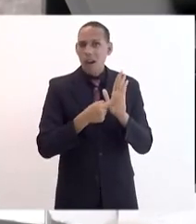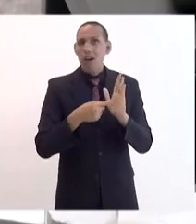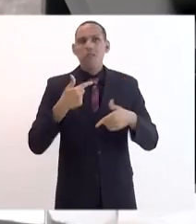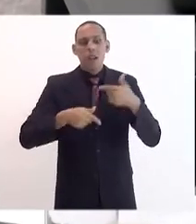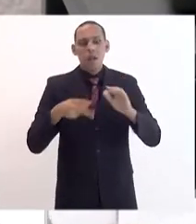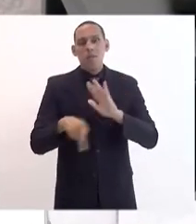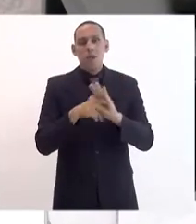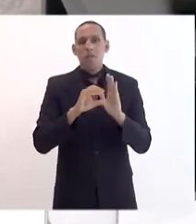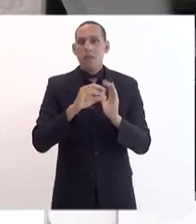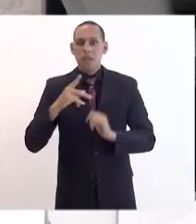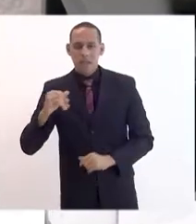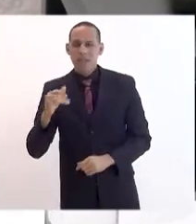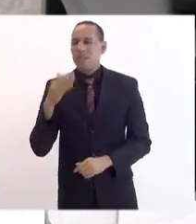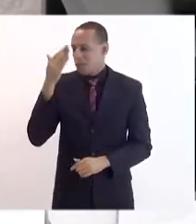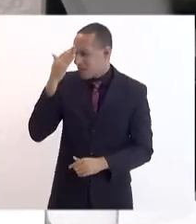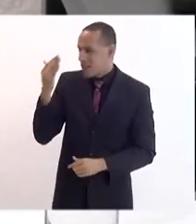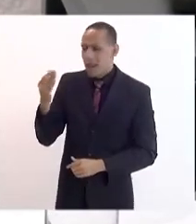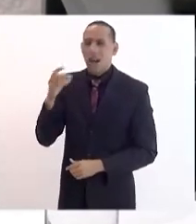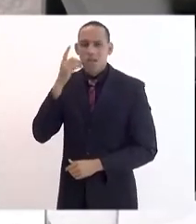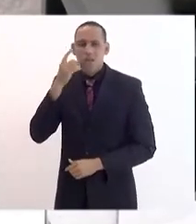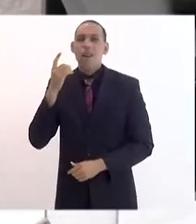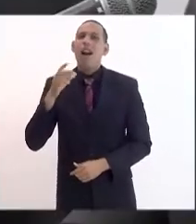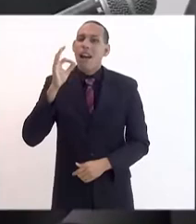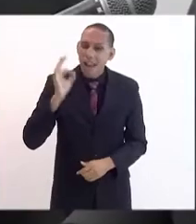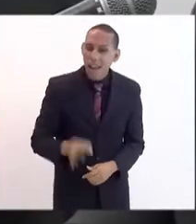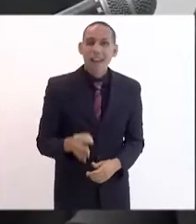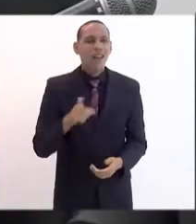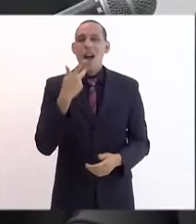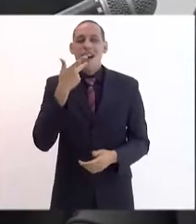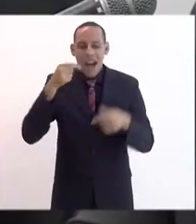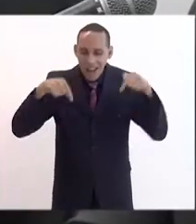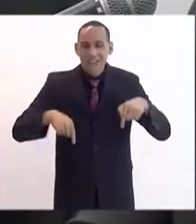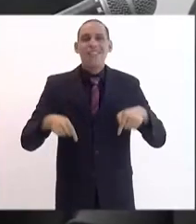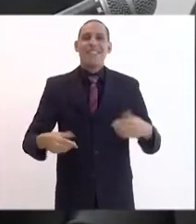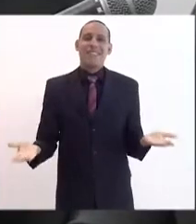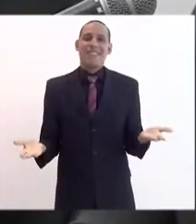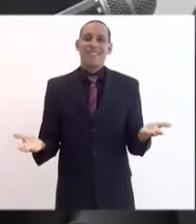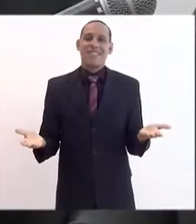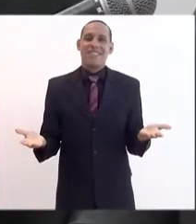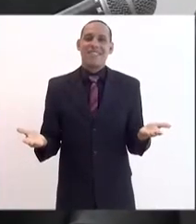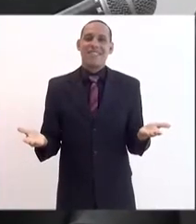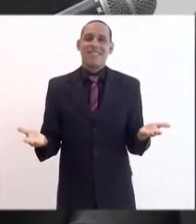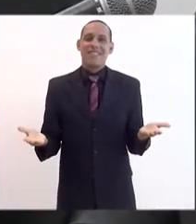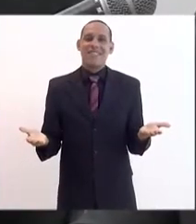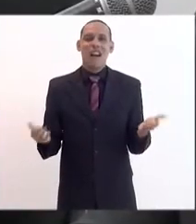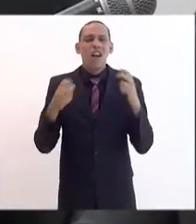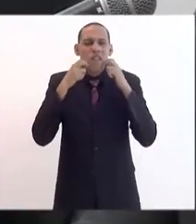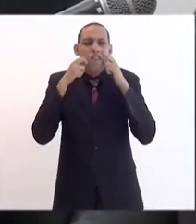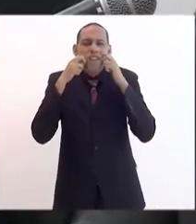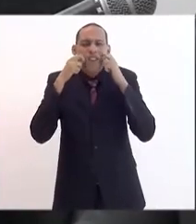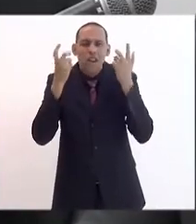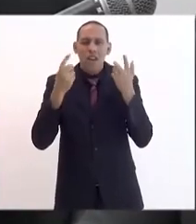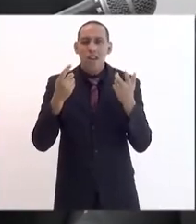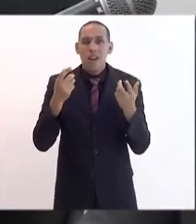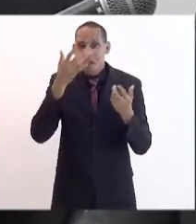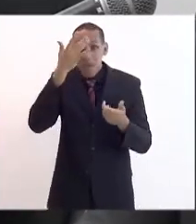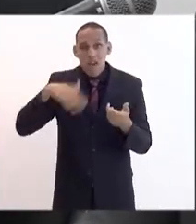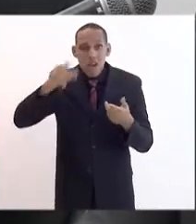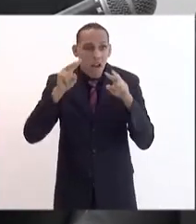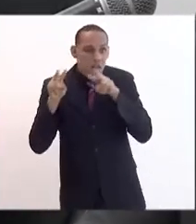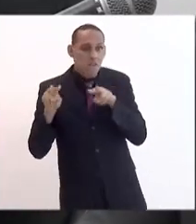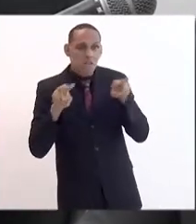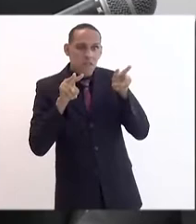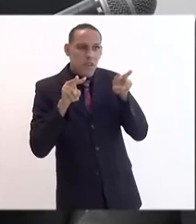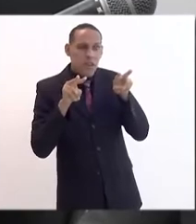queria agradecer ao deputado Moreira e dizer o seguinte, foi isso que nós falamos aqui. E é tão vergonhoso, porque quem assistiu a matéria,